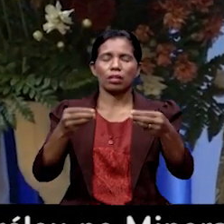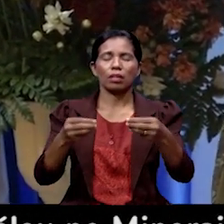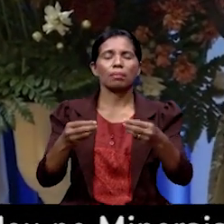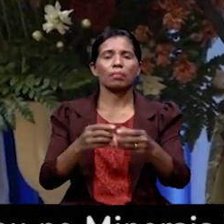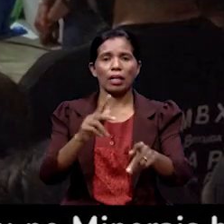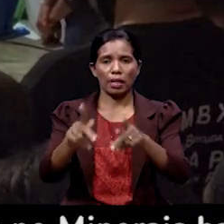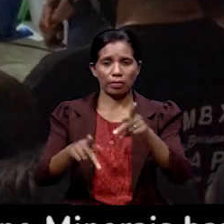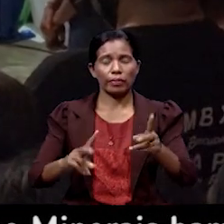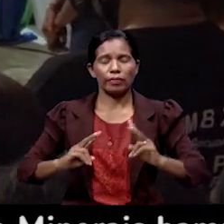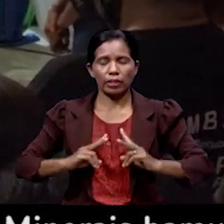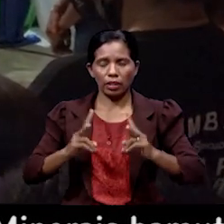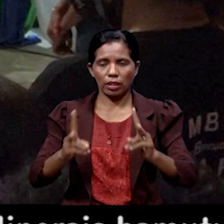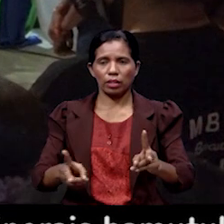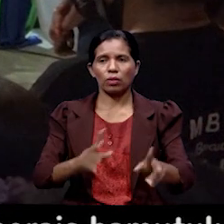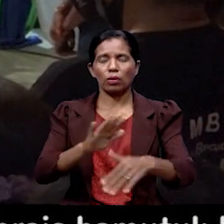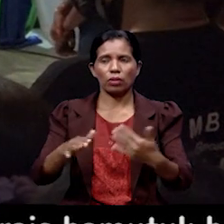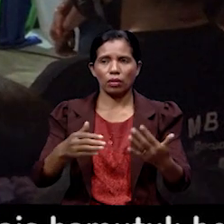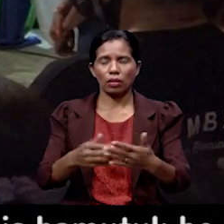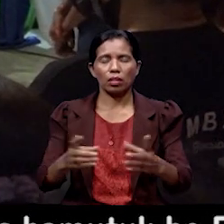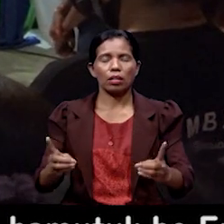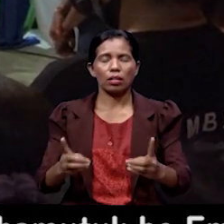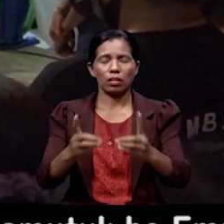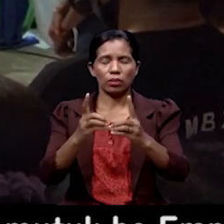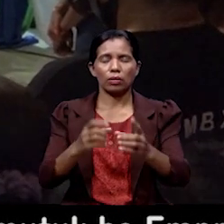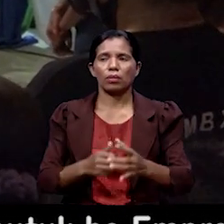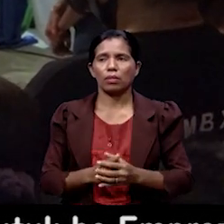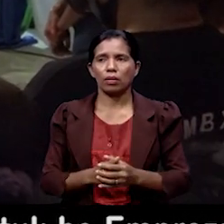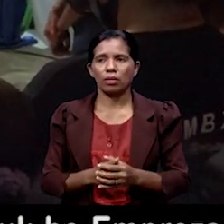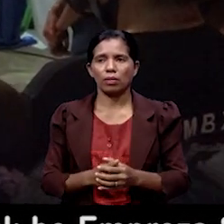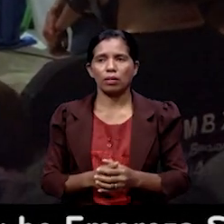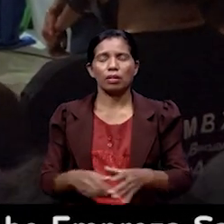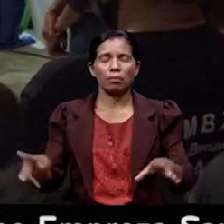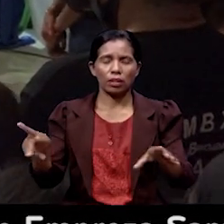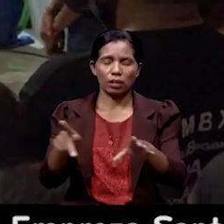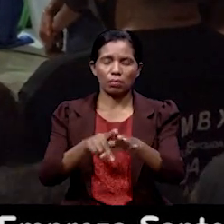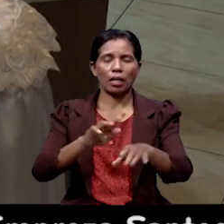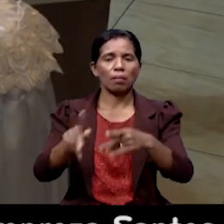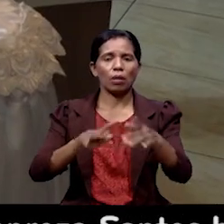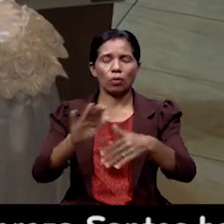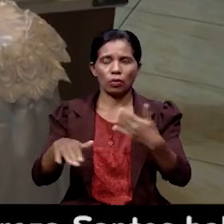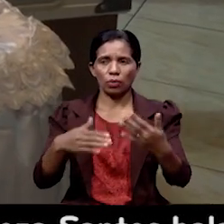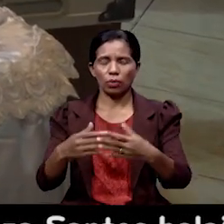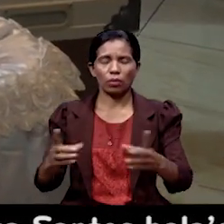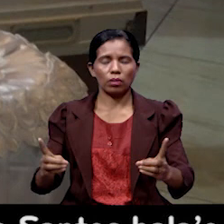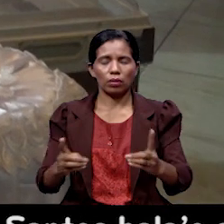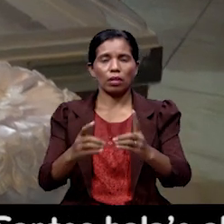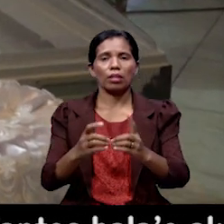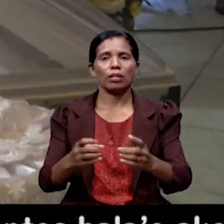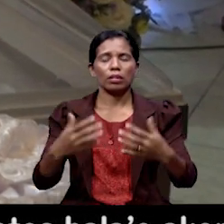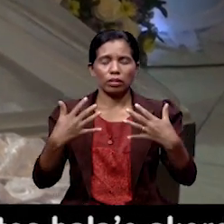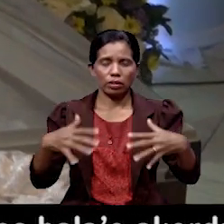resistência secular povo mobere contra a dominação estrangeira no contributo ema hotu-hotu nebe luta ba independência